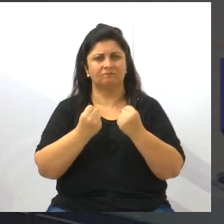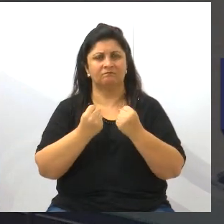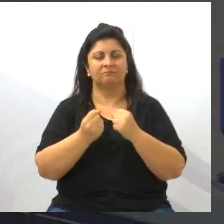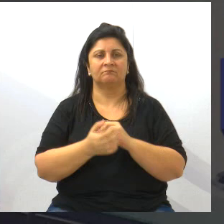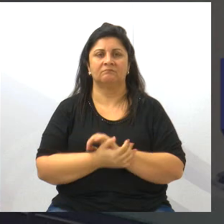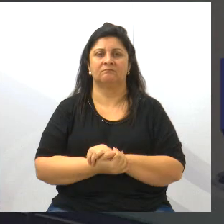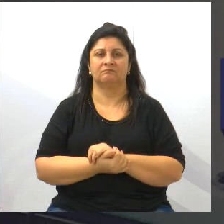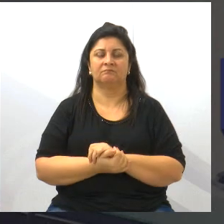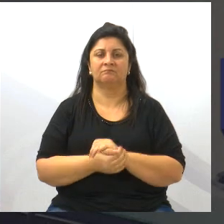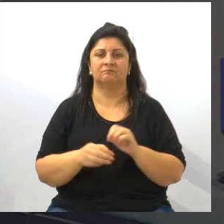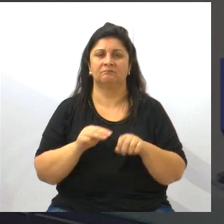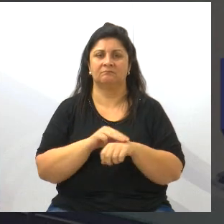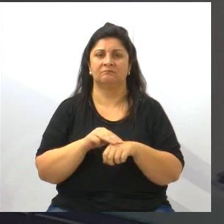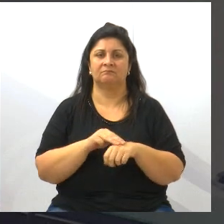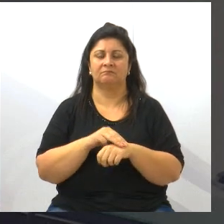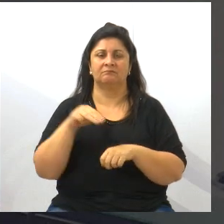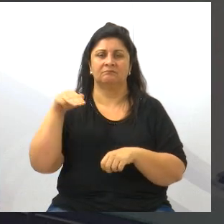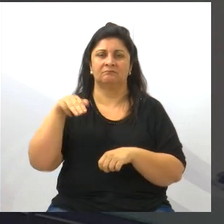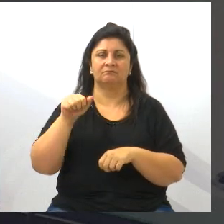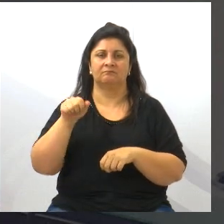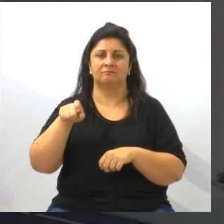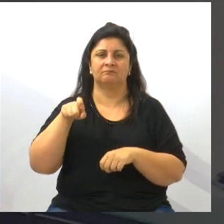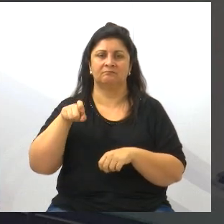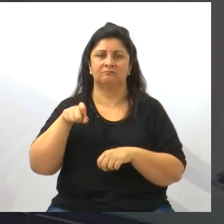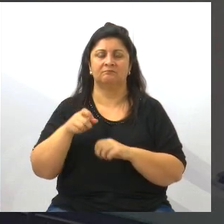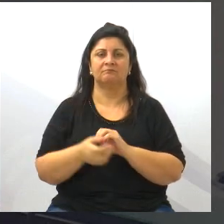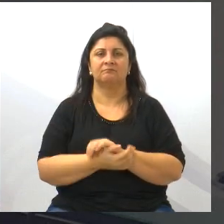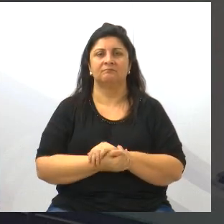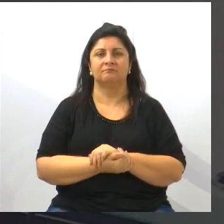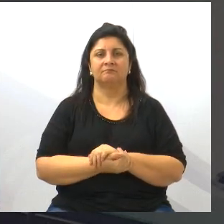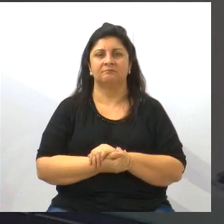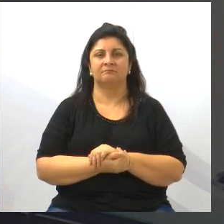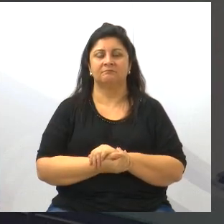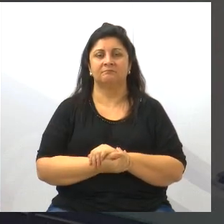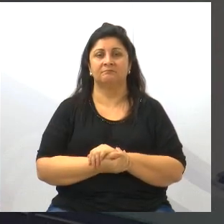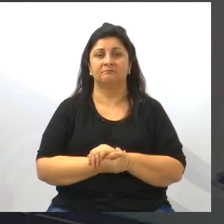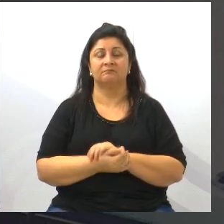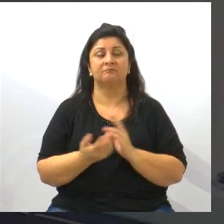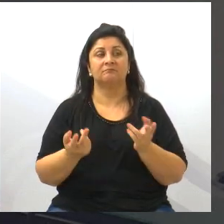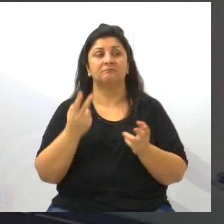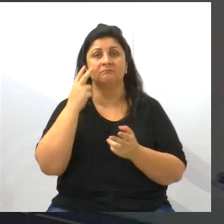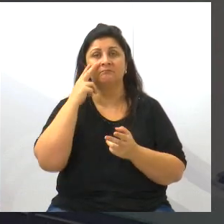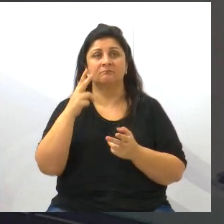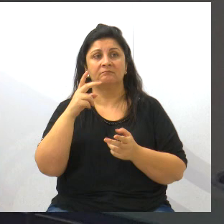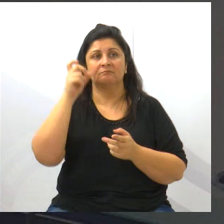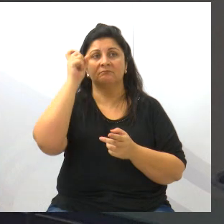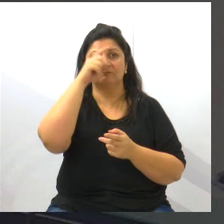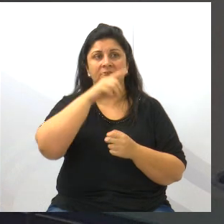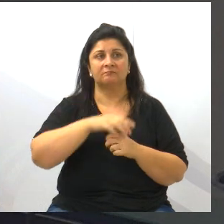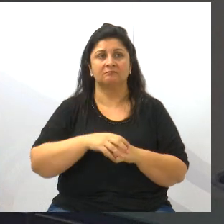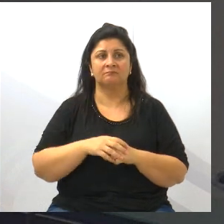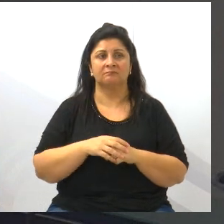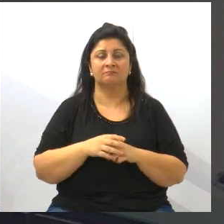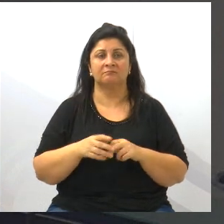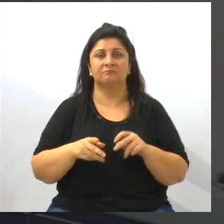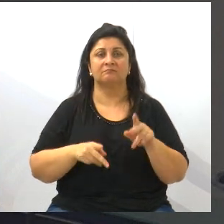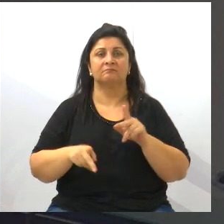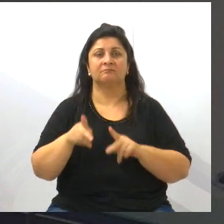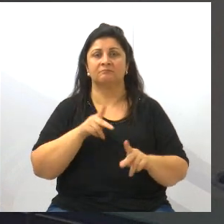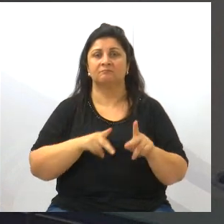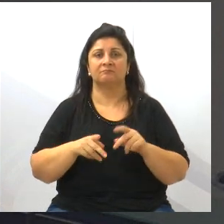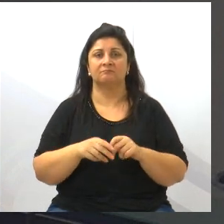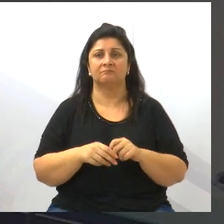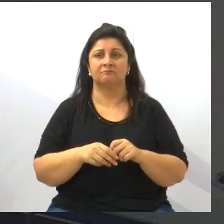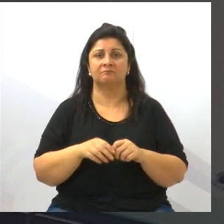Eu estava conversando com o Max ali agora e nós vimos a dificuldade, a população em si